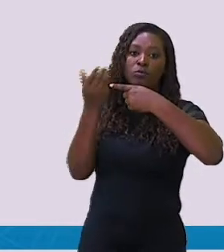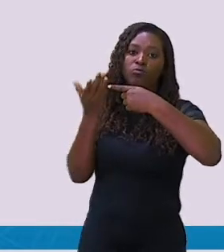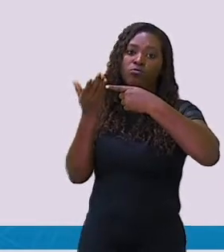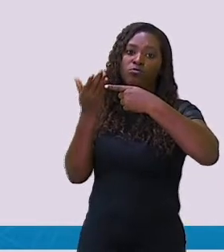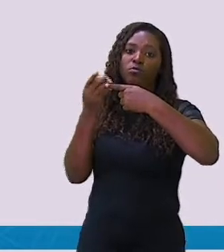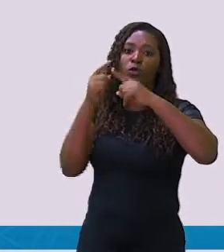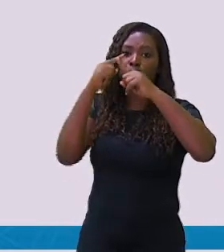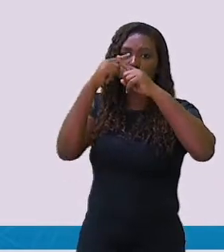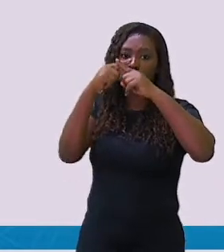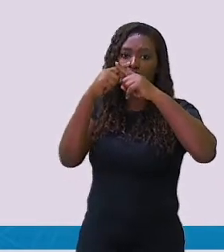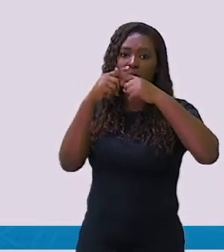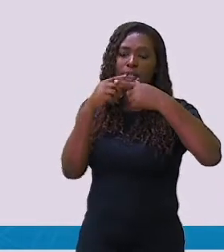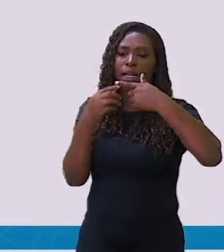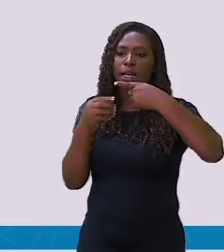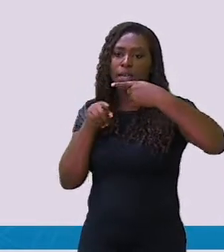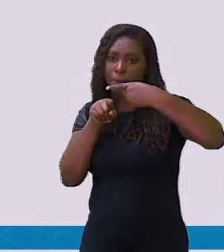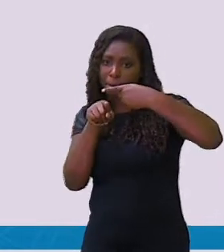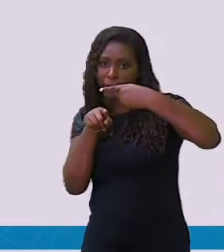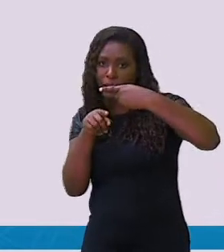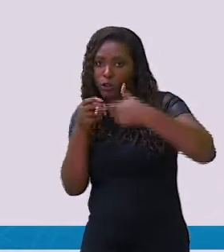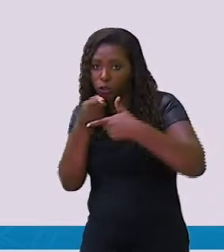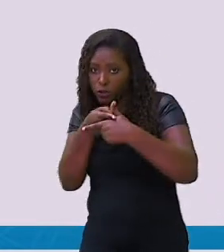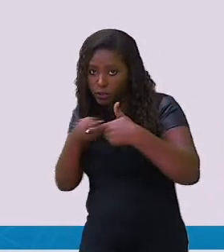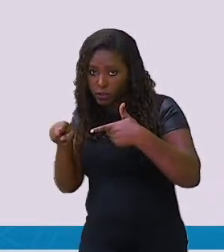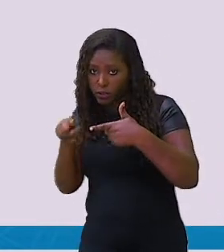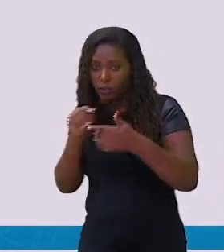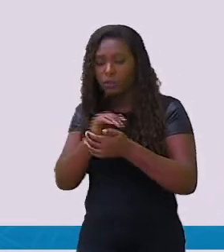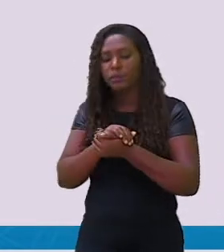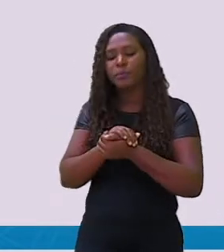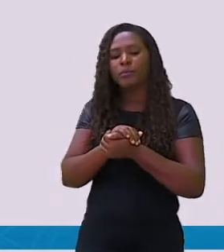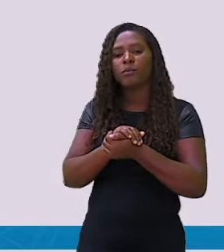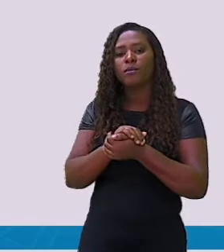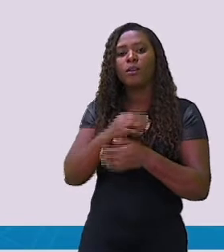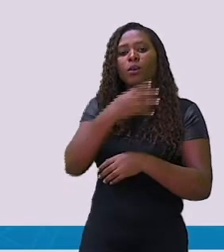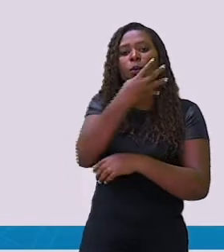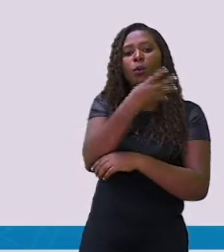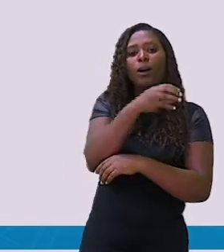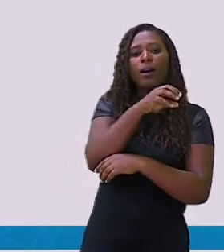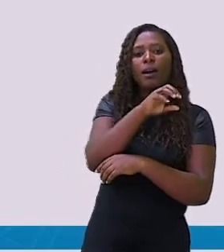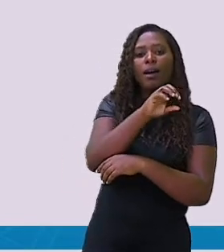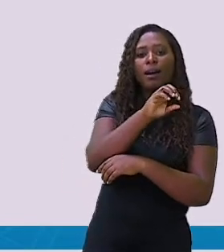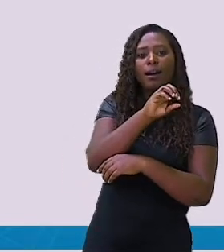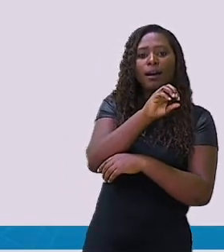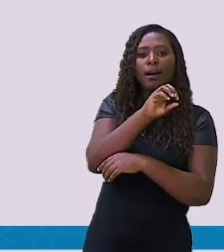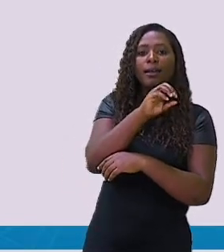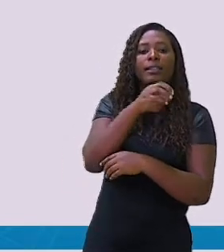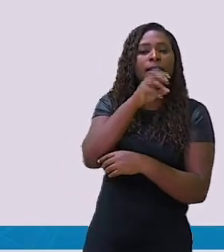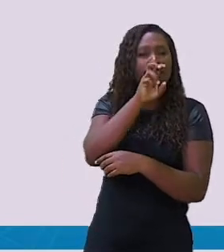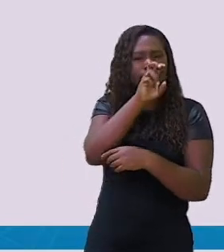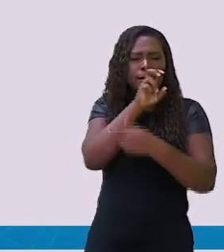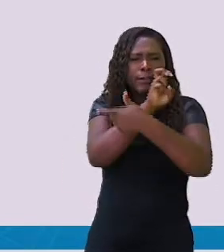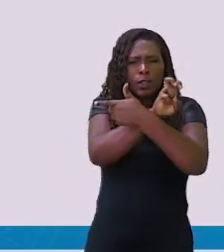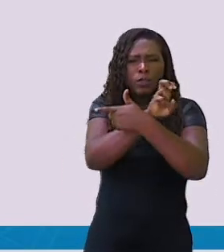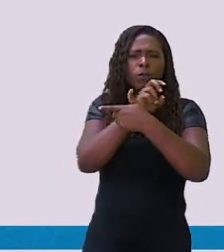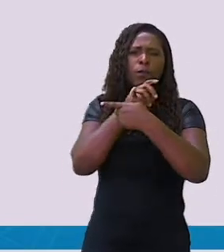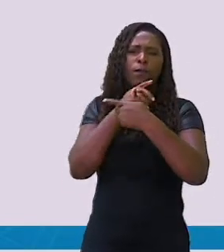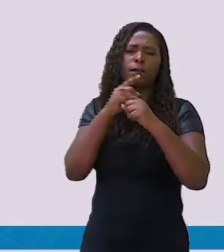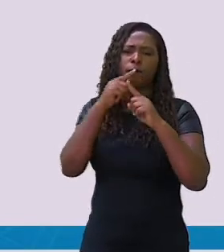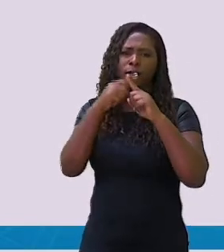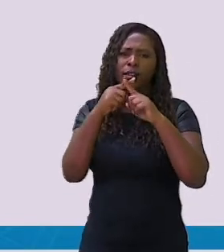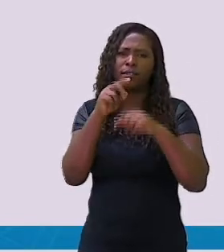/ 85 e 5 x 5 = 25